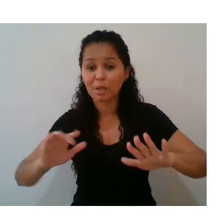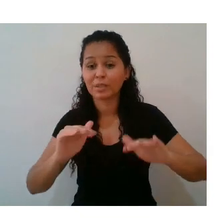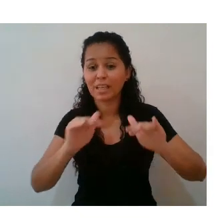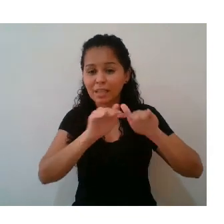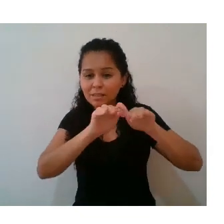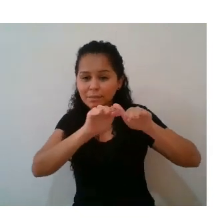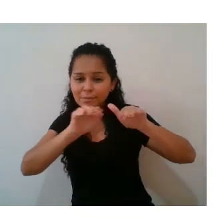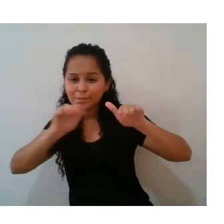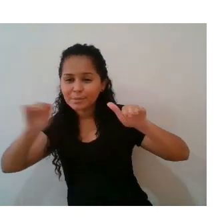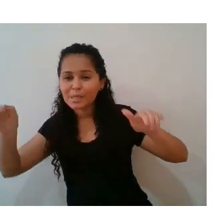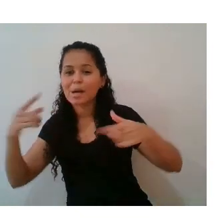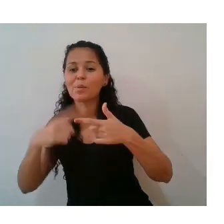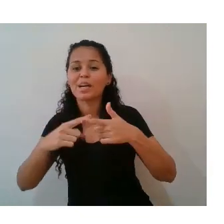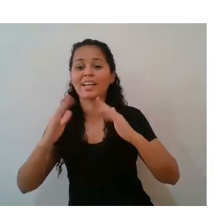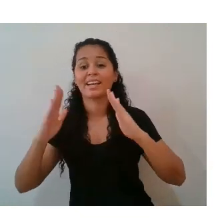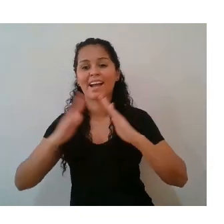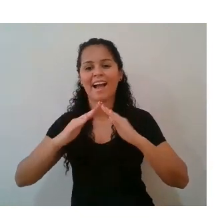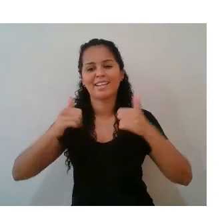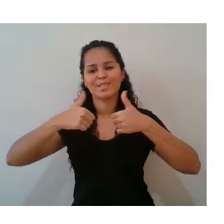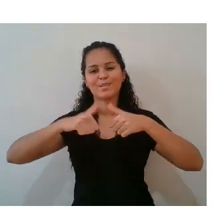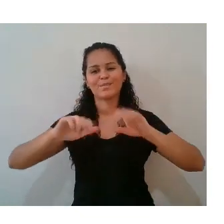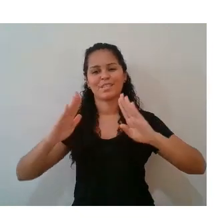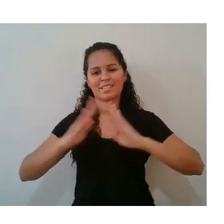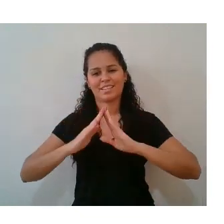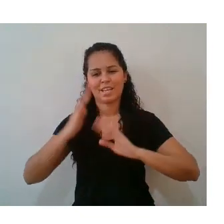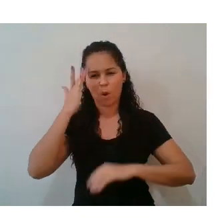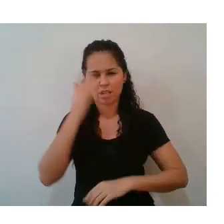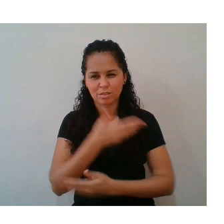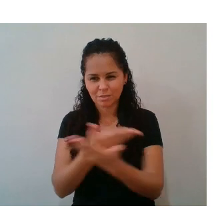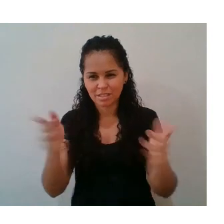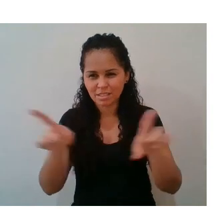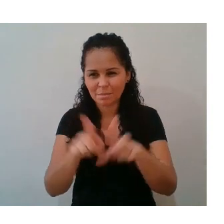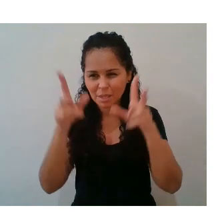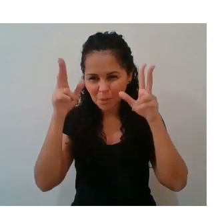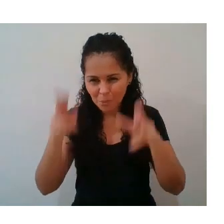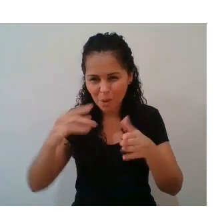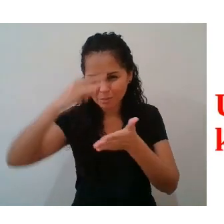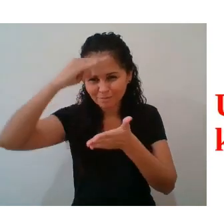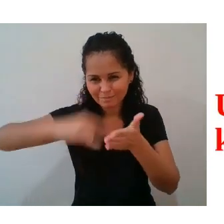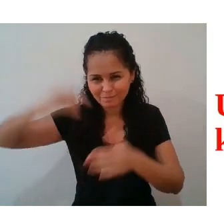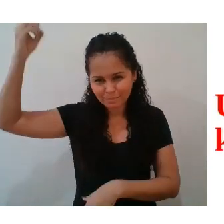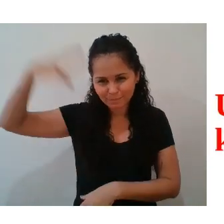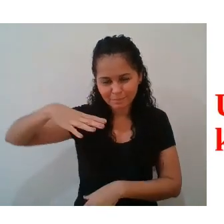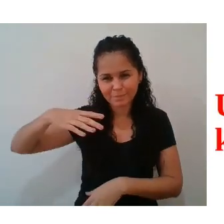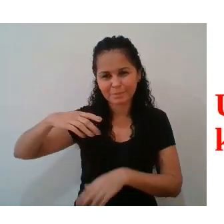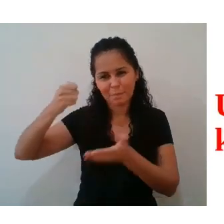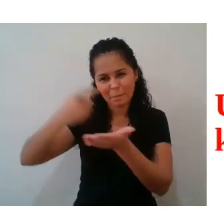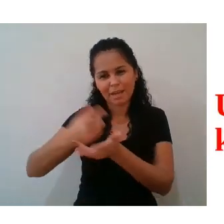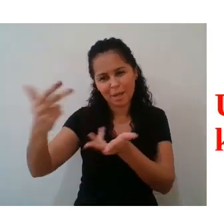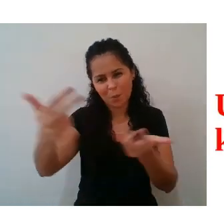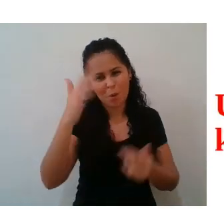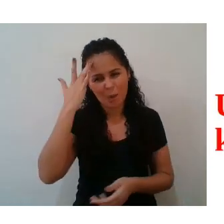que é o período que a gente tem ficado em casa, né? Acho que a conta de vocês devem ter feito exatamente a mesma coisa, ser estagnada. E uma